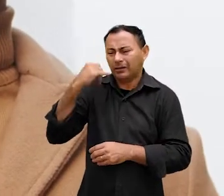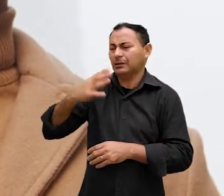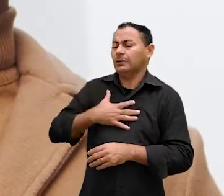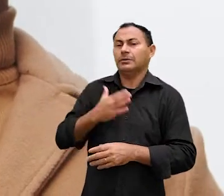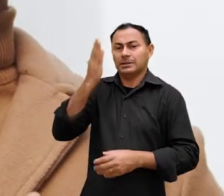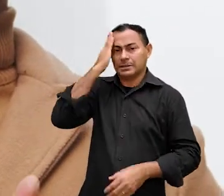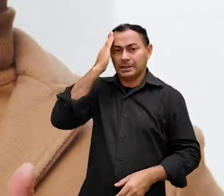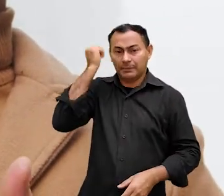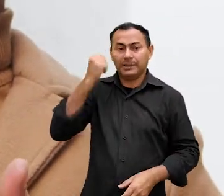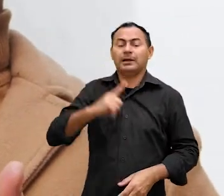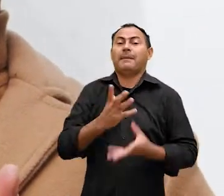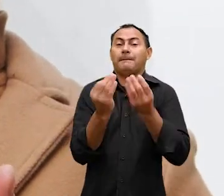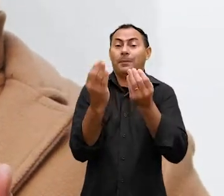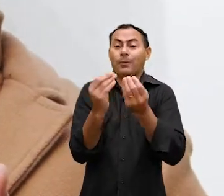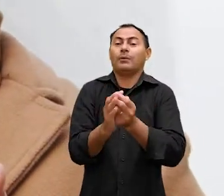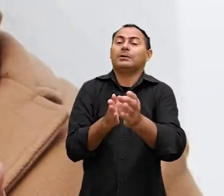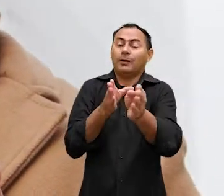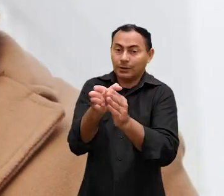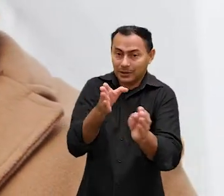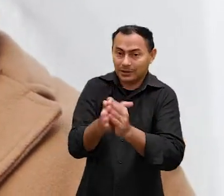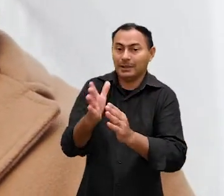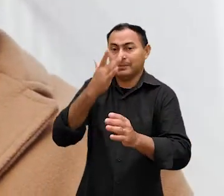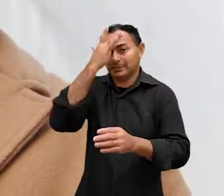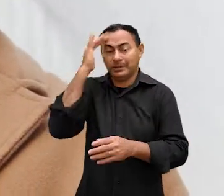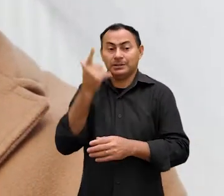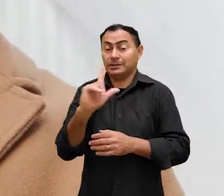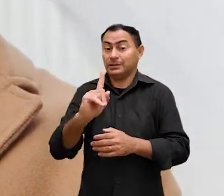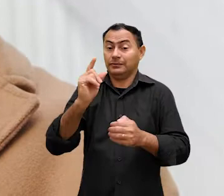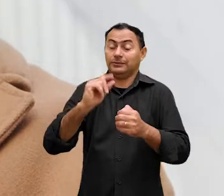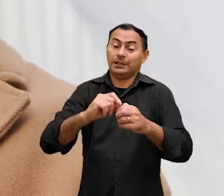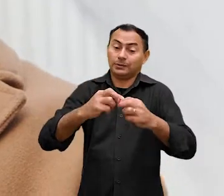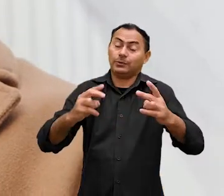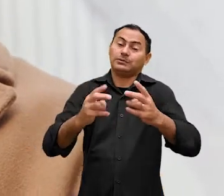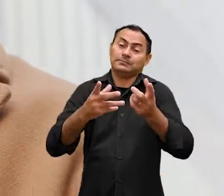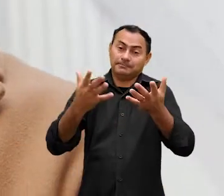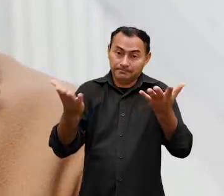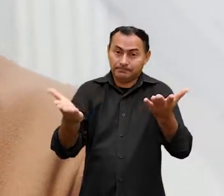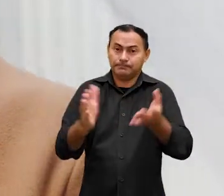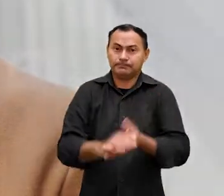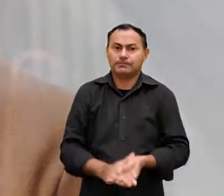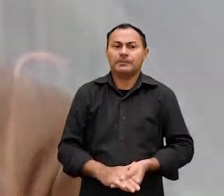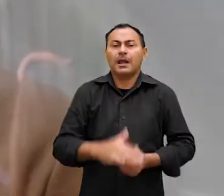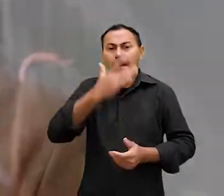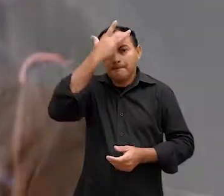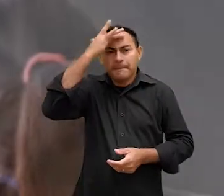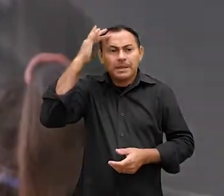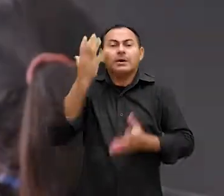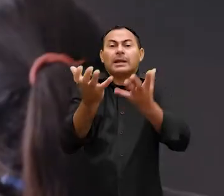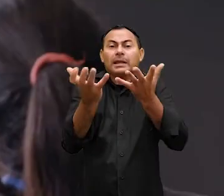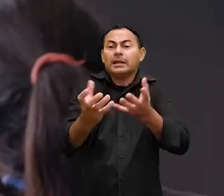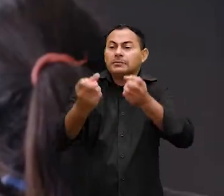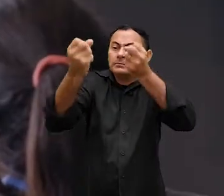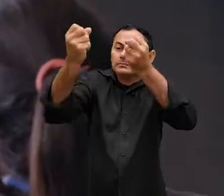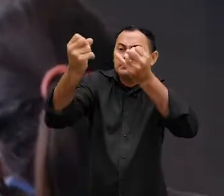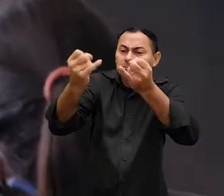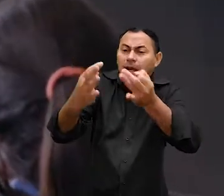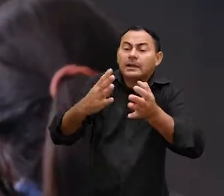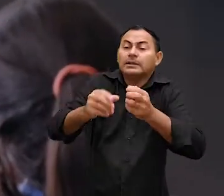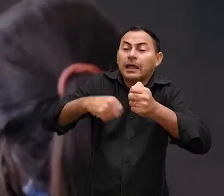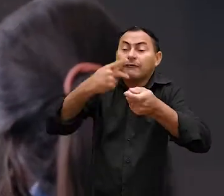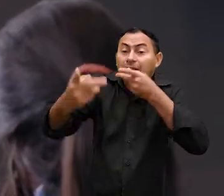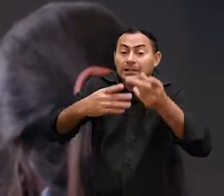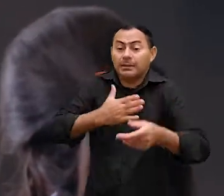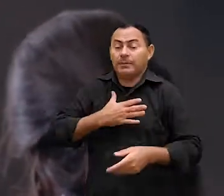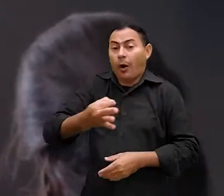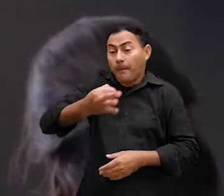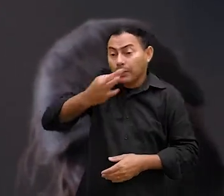sabia que teria que dar muitos aconselhamentos se não fizesse algo a respeito. As pessoas queriam que eu desse a minha opinião